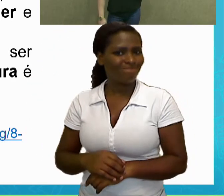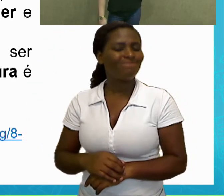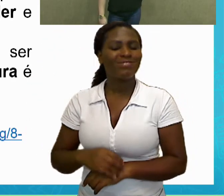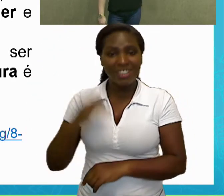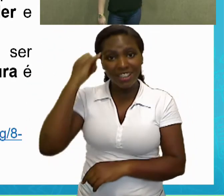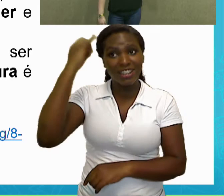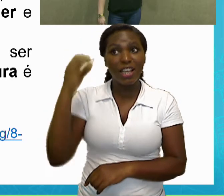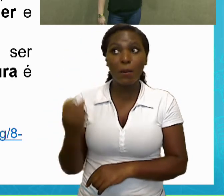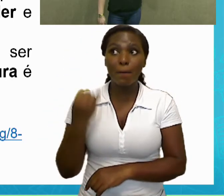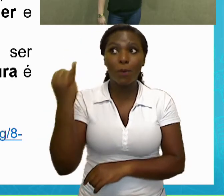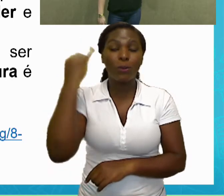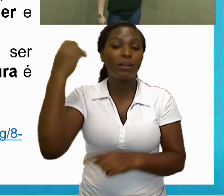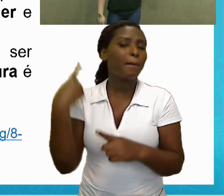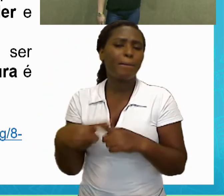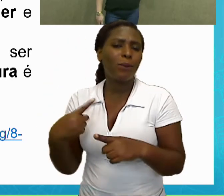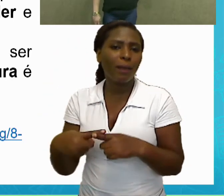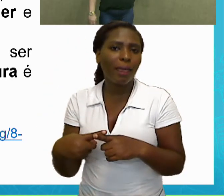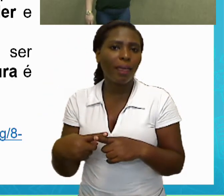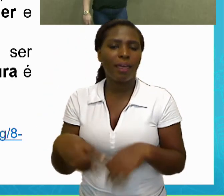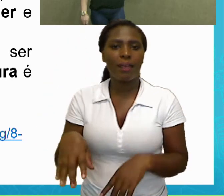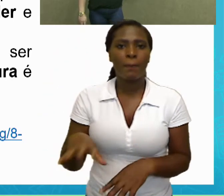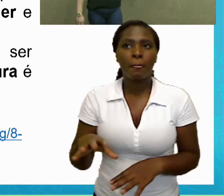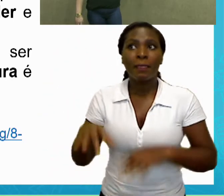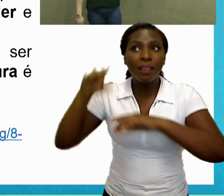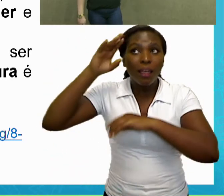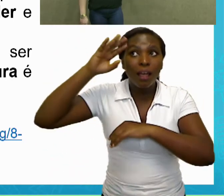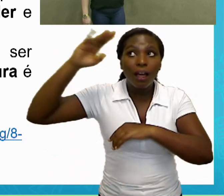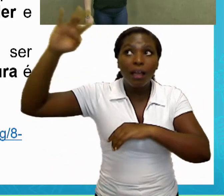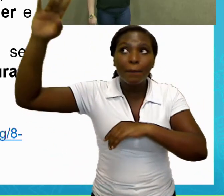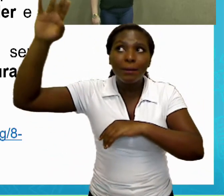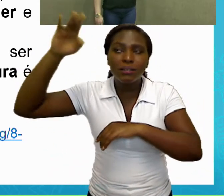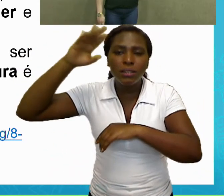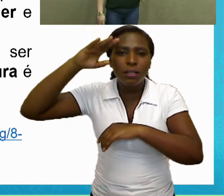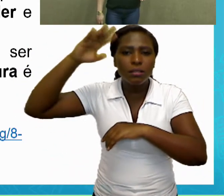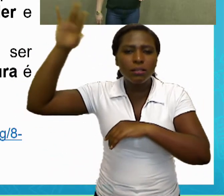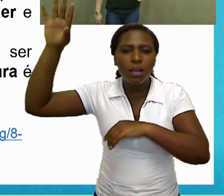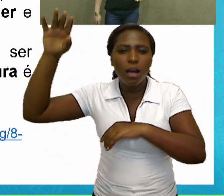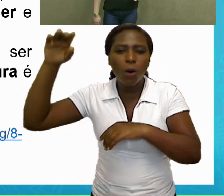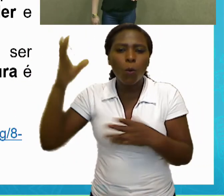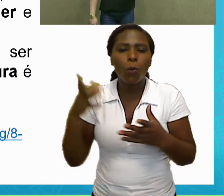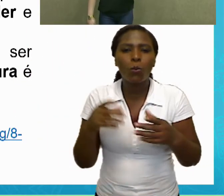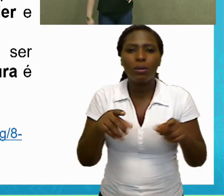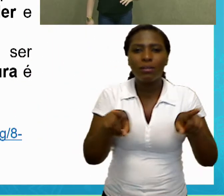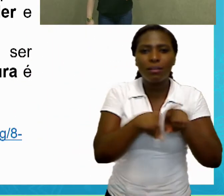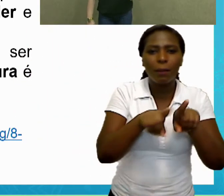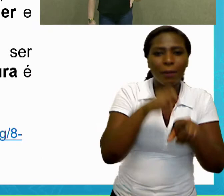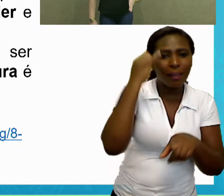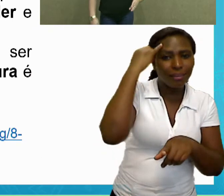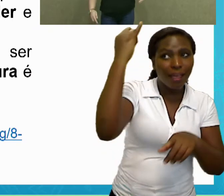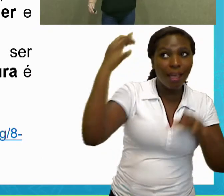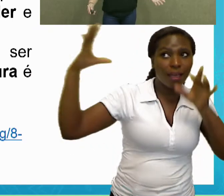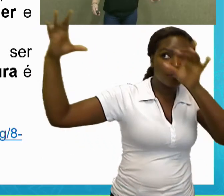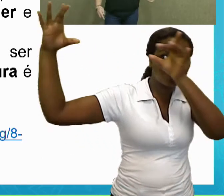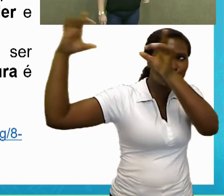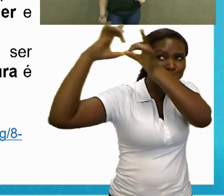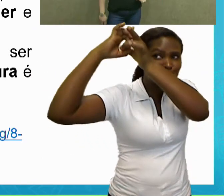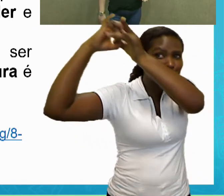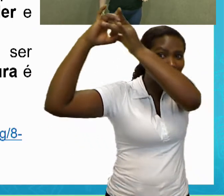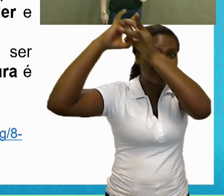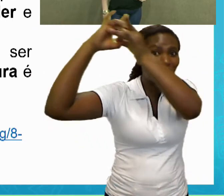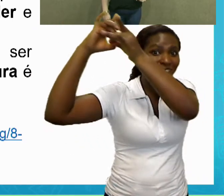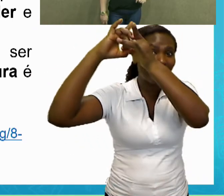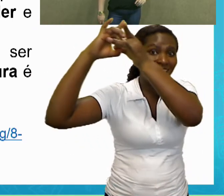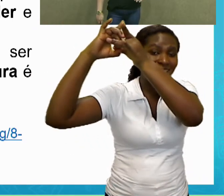está ligada à imaginação. E nada melhor para desenvolver a imaginação do que através